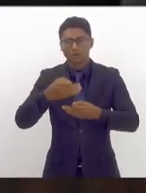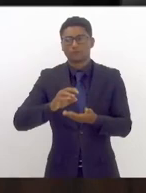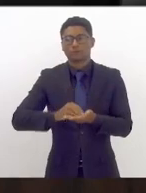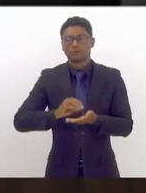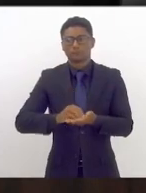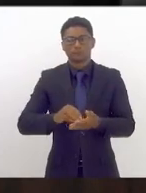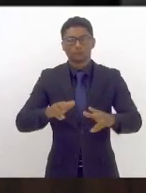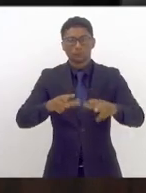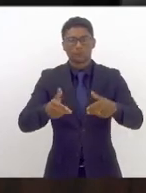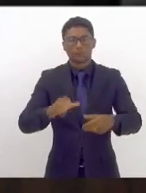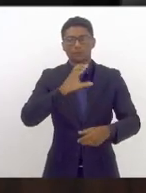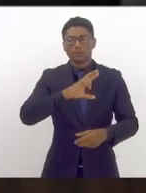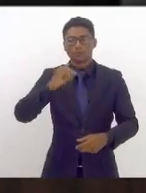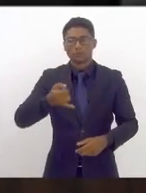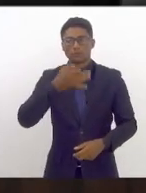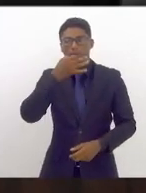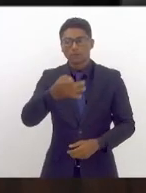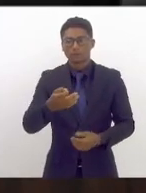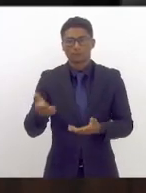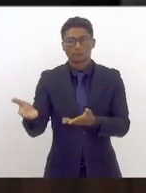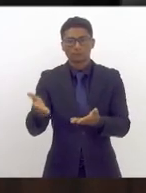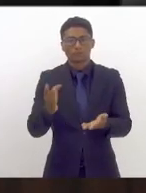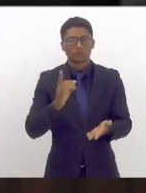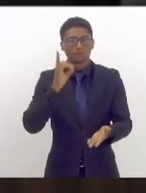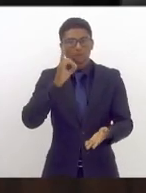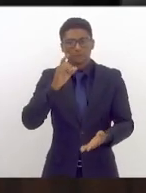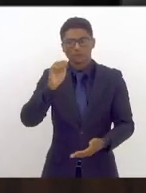comissão de quais são os Deputado Rodrigo Amorim